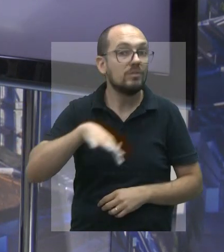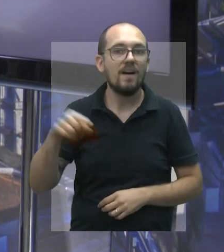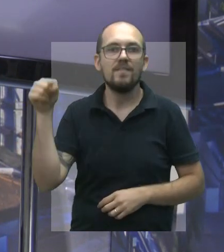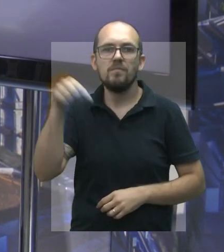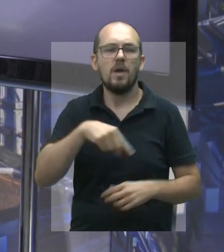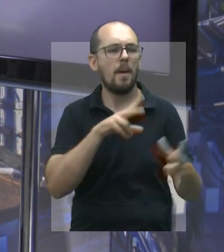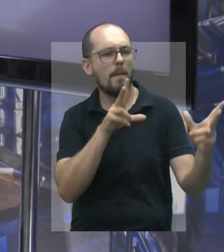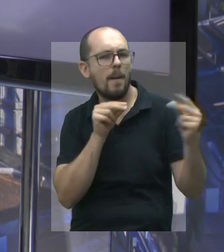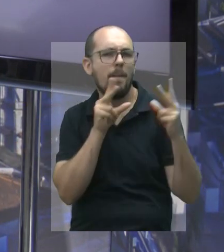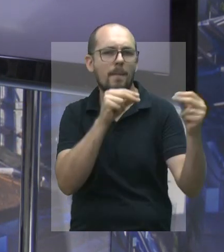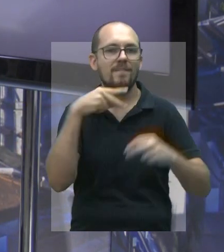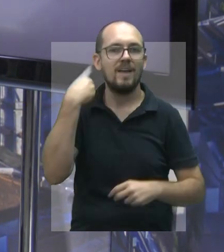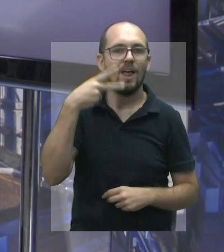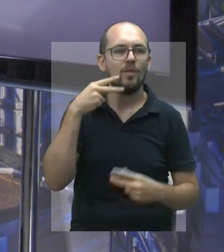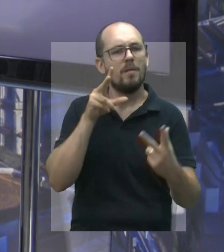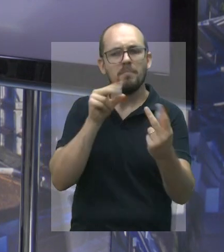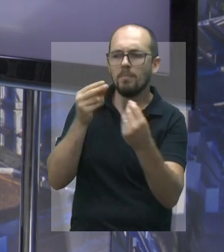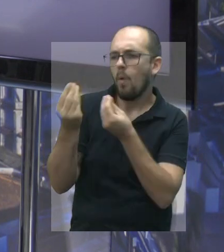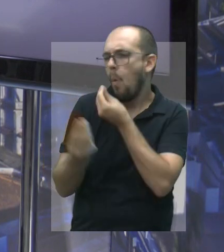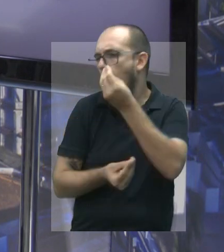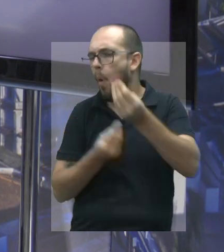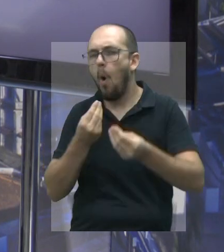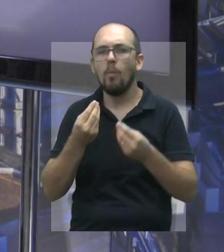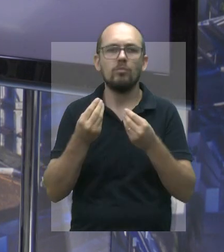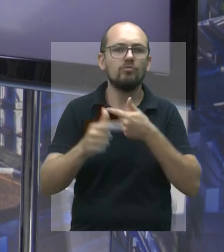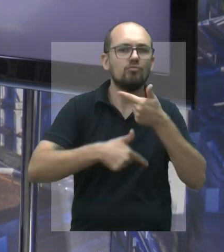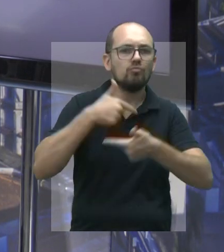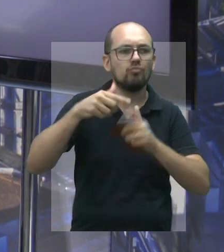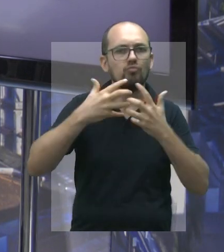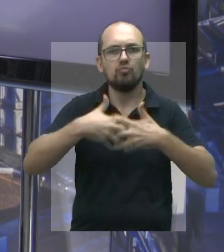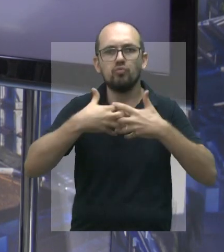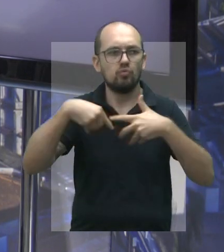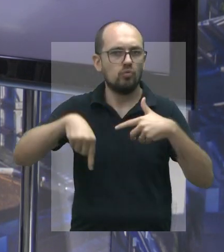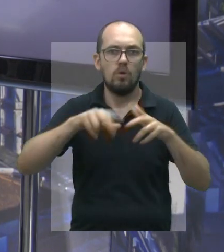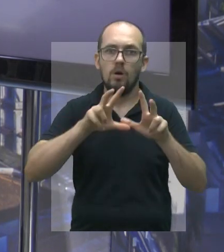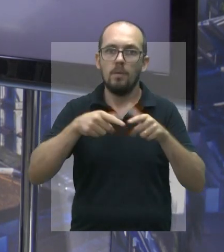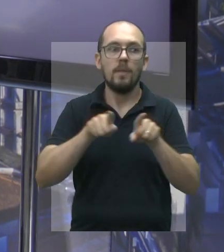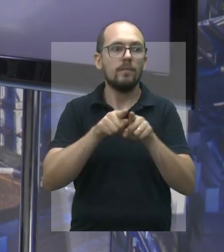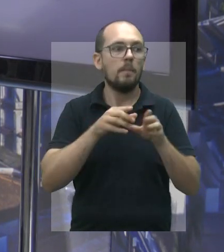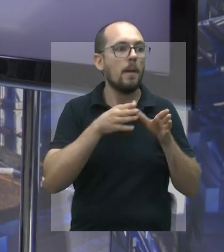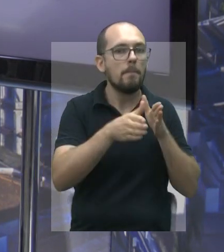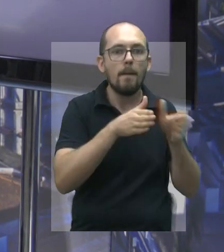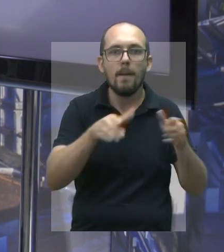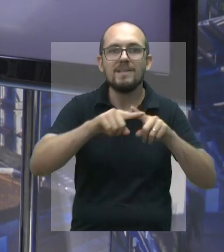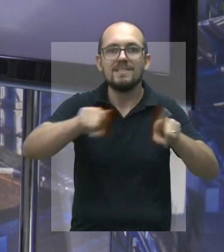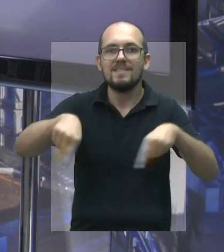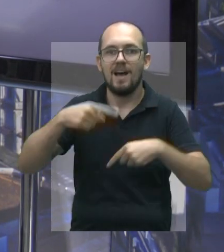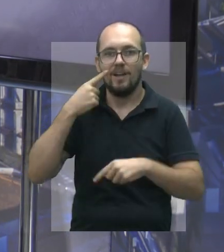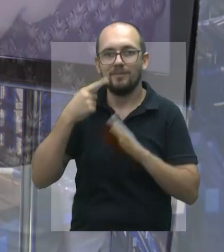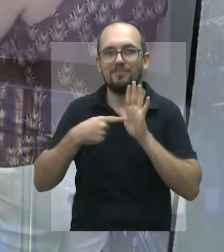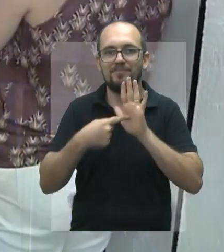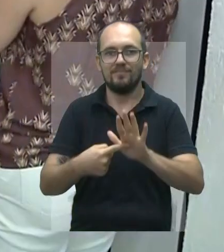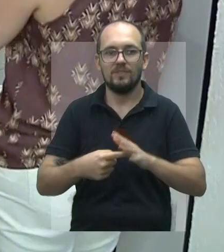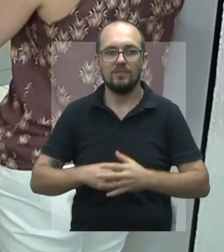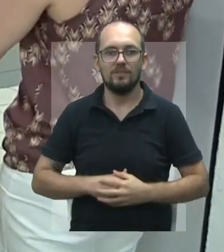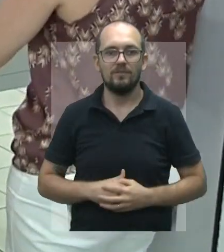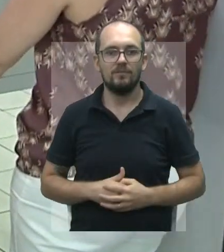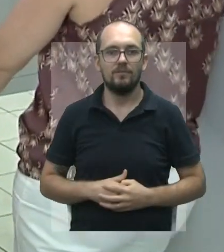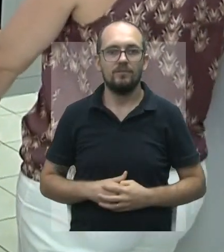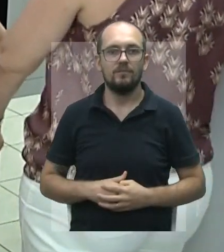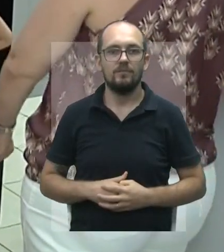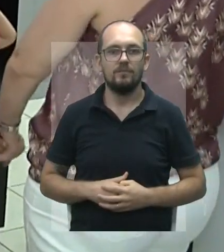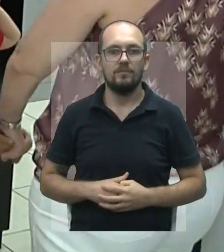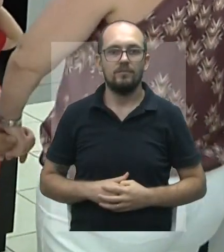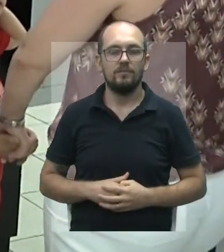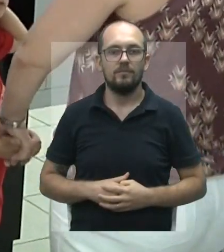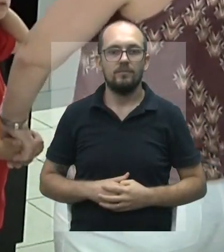com os vereadores, entender um pouco mais sobre o funcionamento da casa e fizeram um tour pelo Paço Municipal. A Câmara Municipal